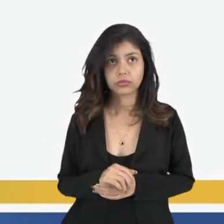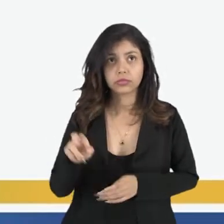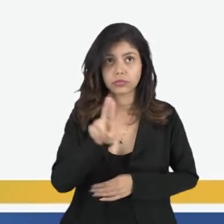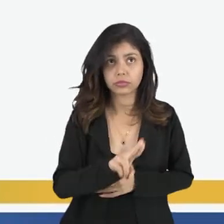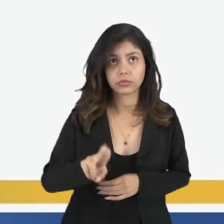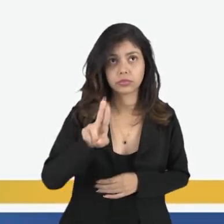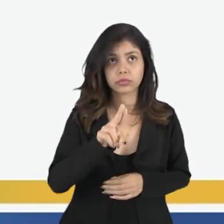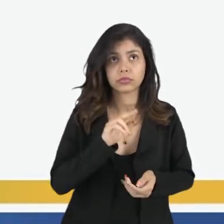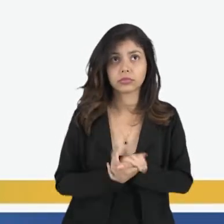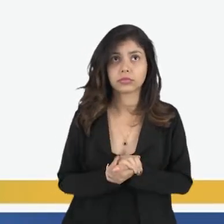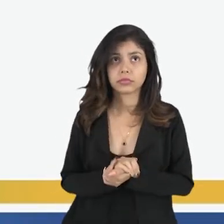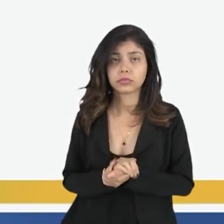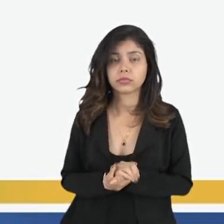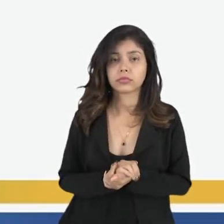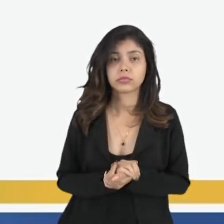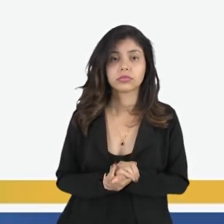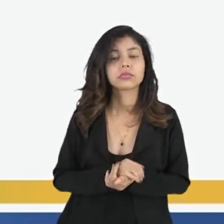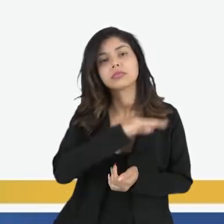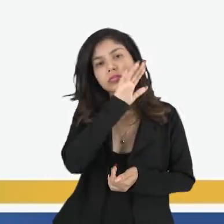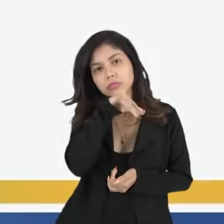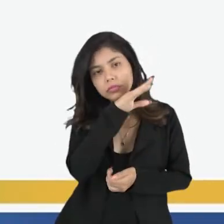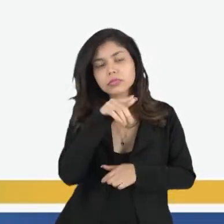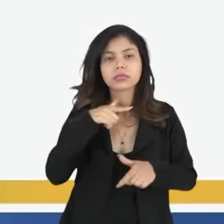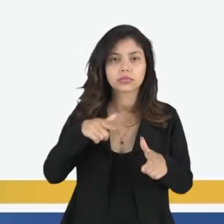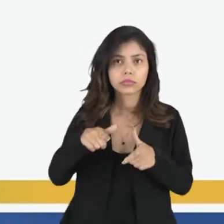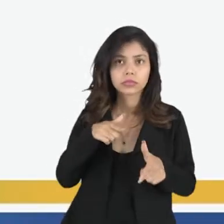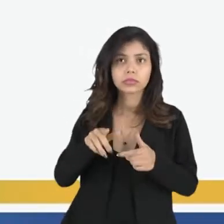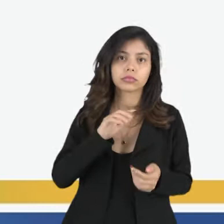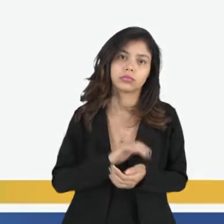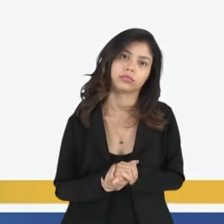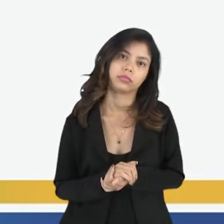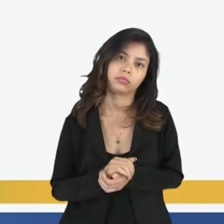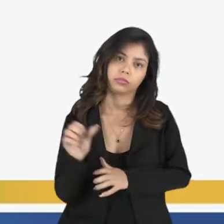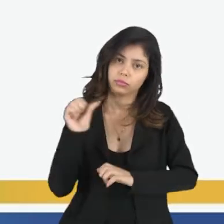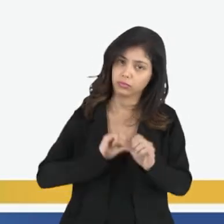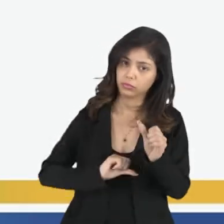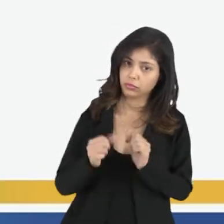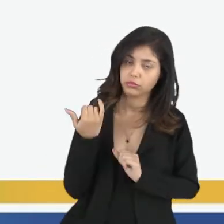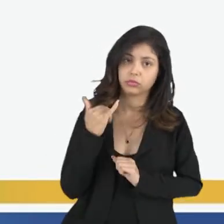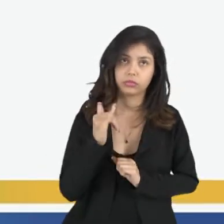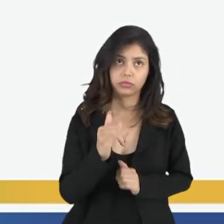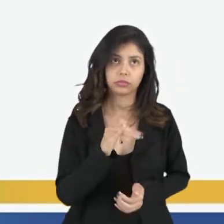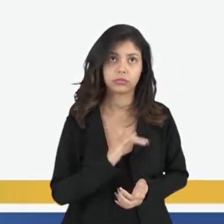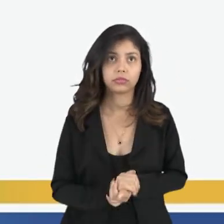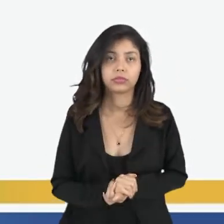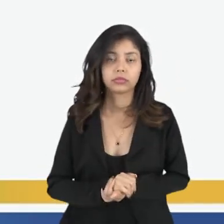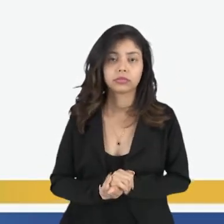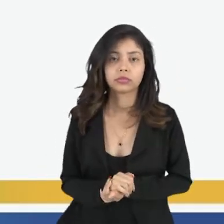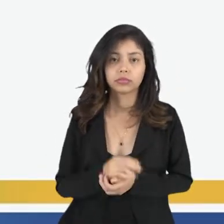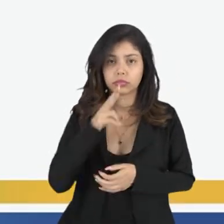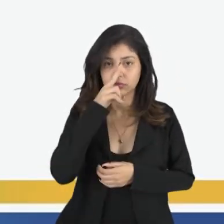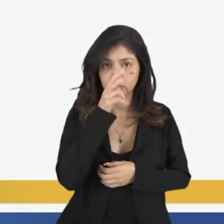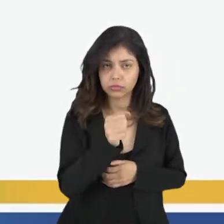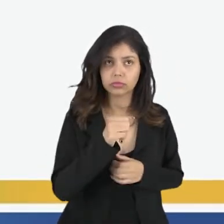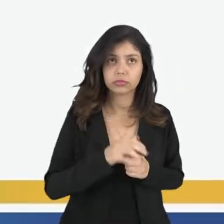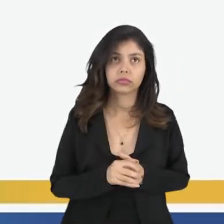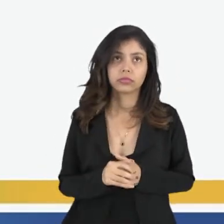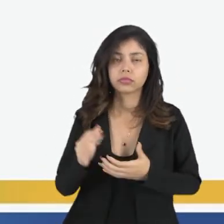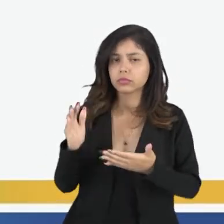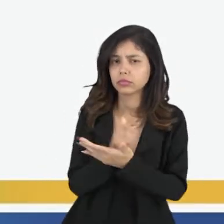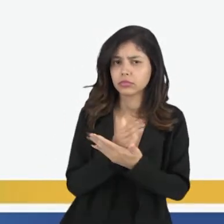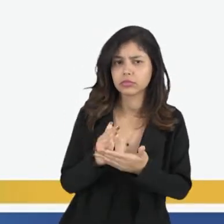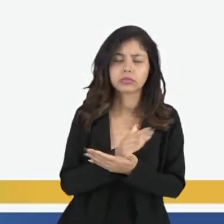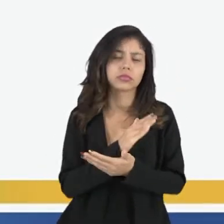utilizava-se antes animais de trabalho, né, para transformar a energia em força, em